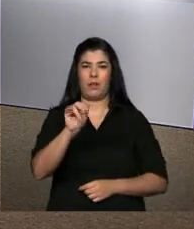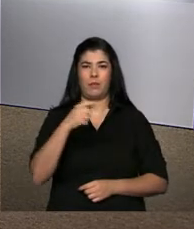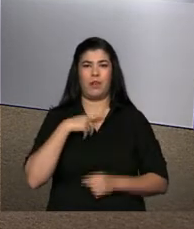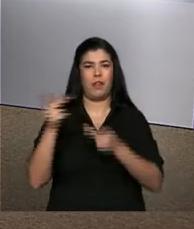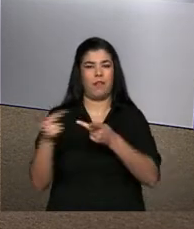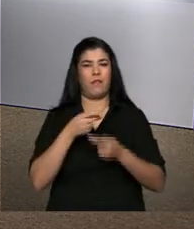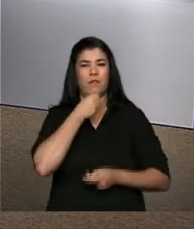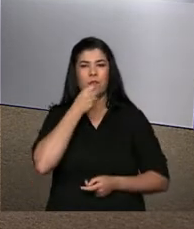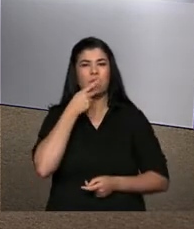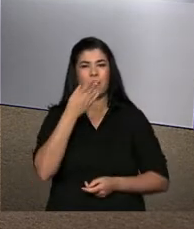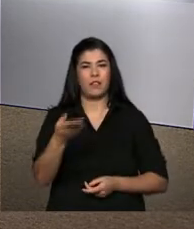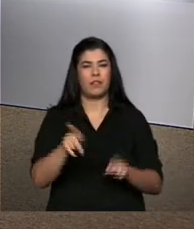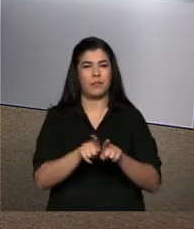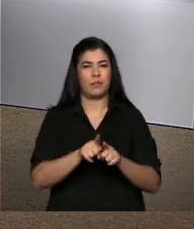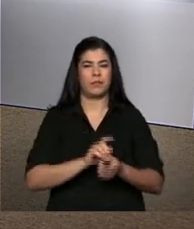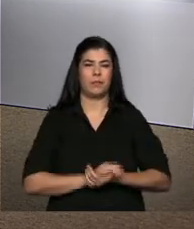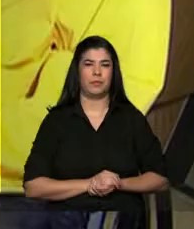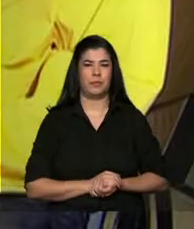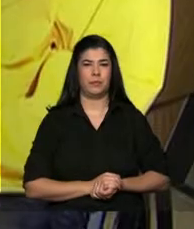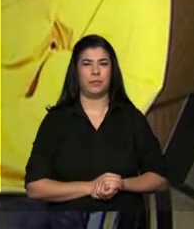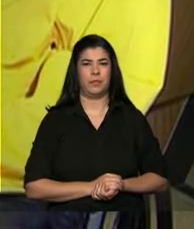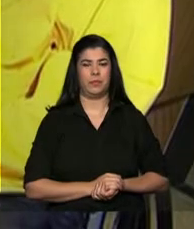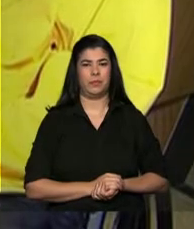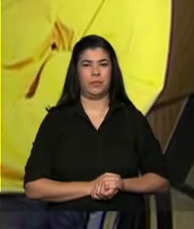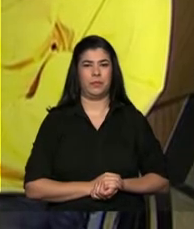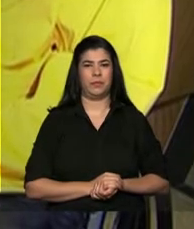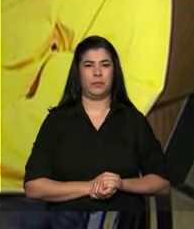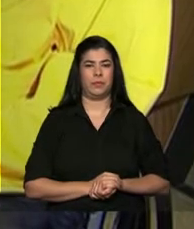entrevistado lá ao vivo. Ana?